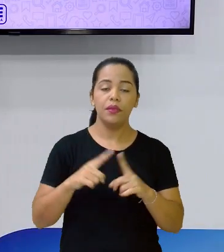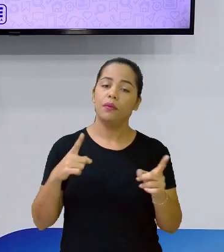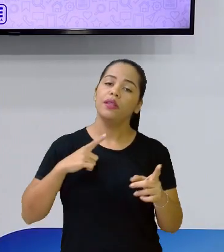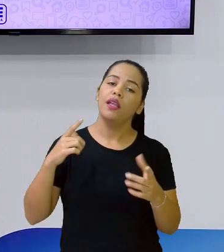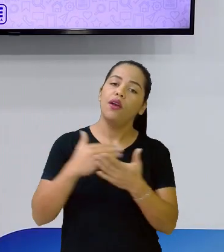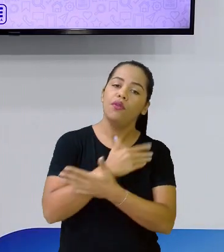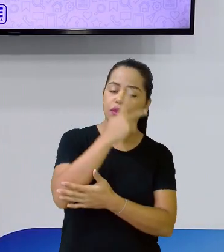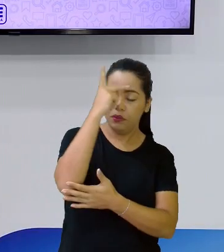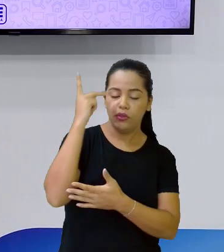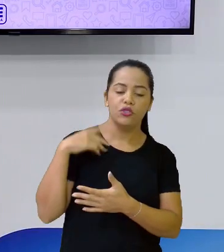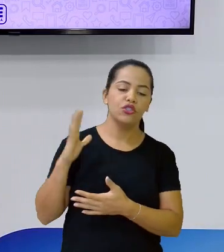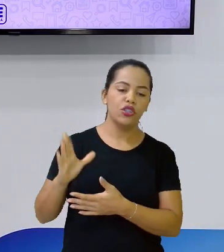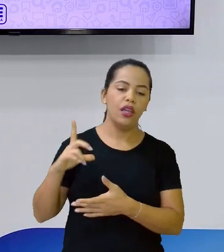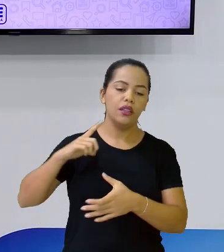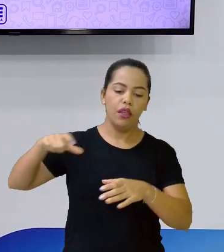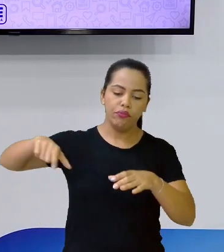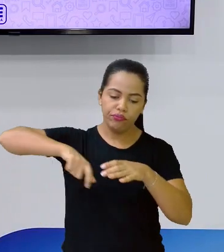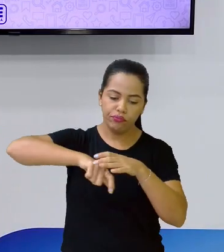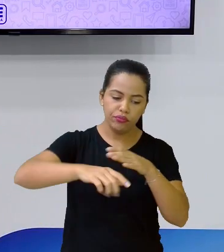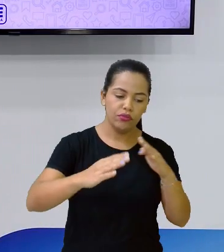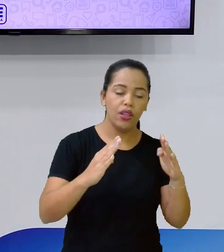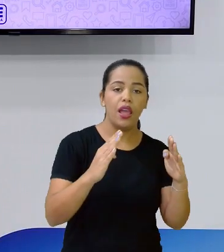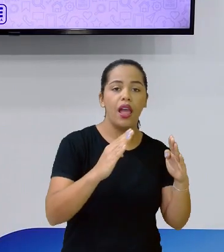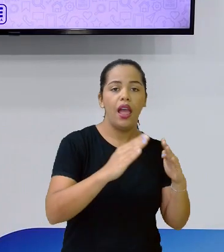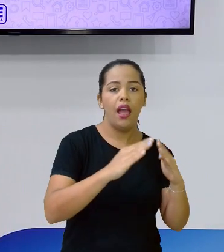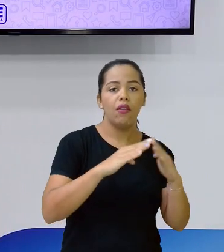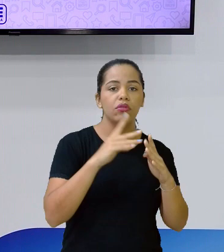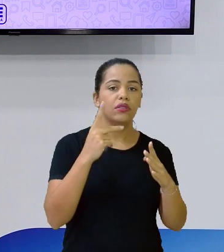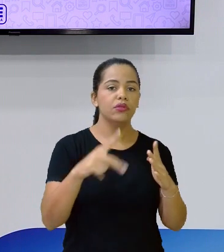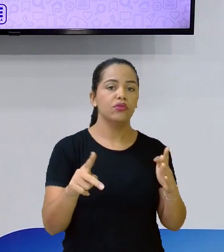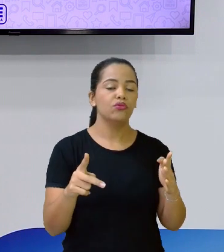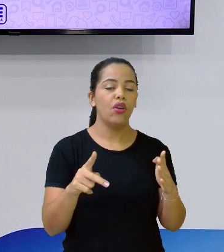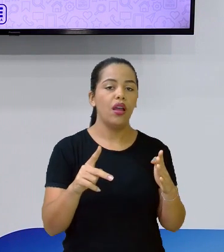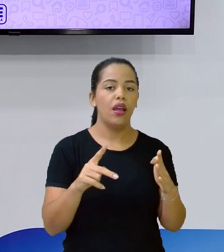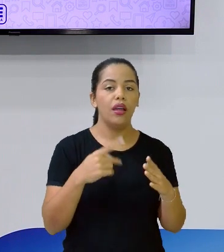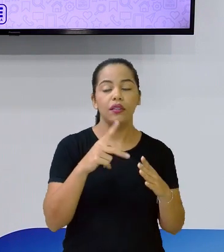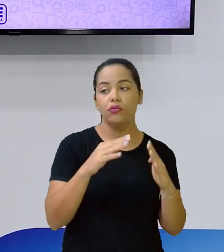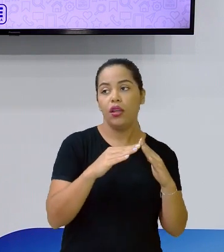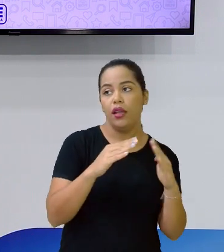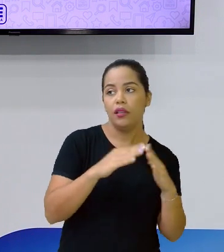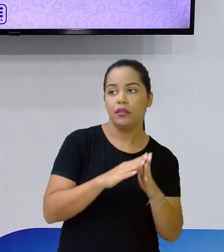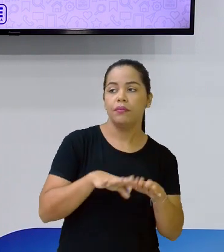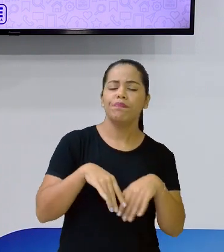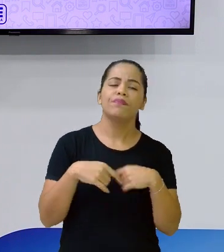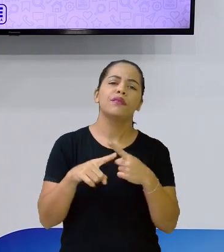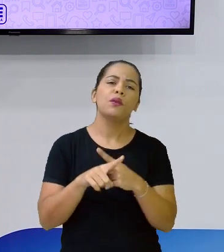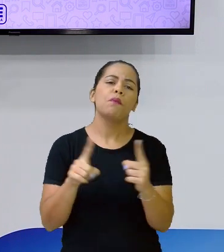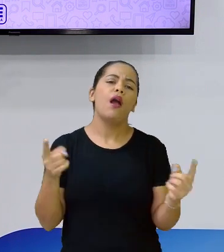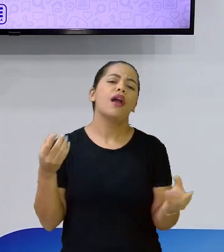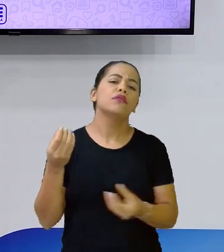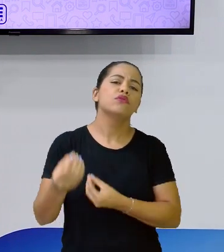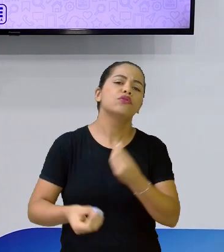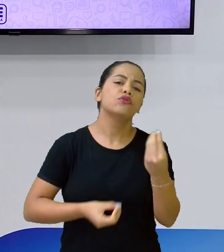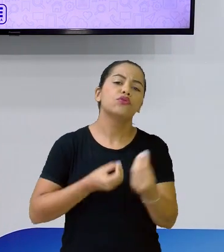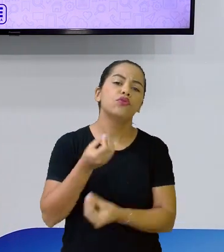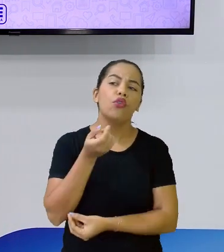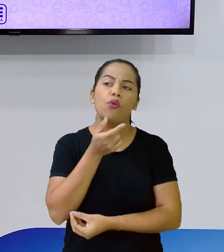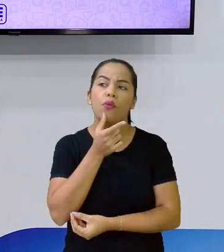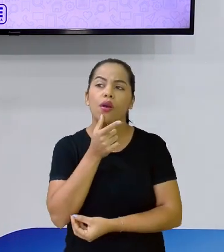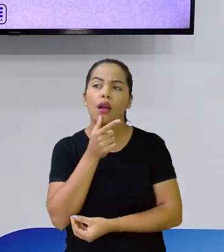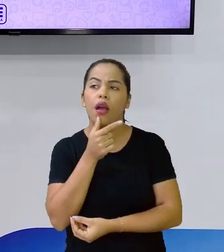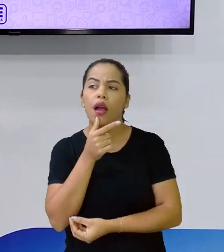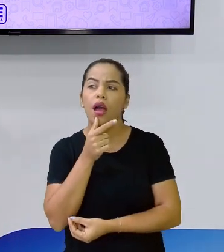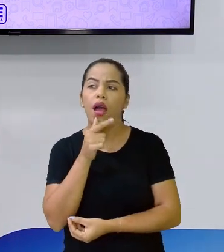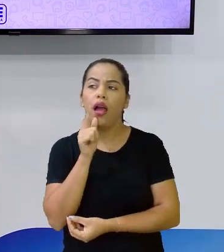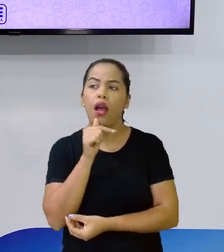é que essa água aparece na natureza? Já pararam para pensar como é que a água está na natureza? Será que é